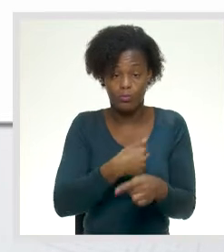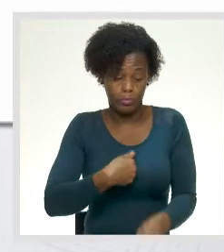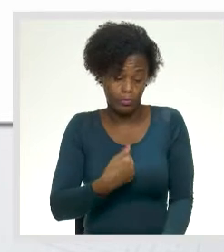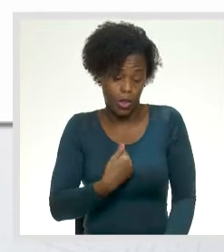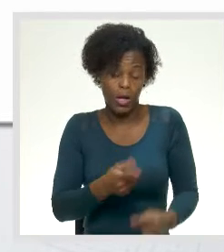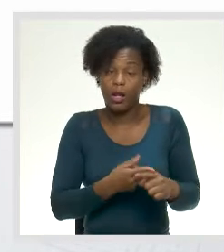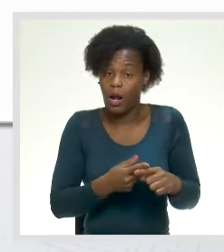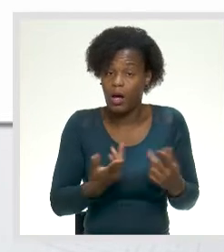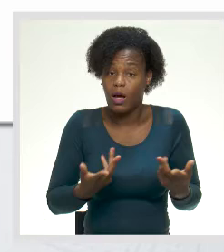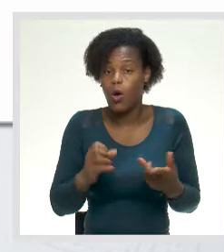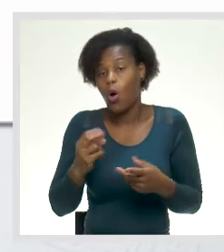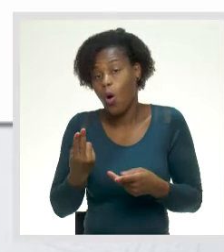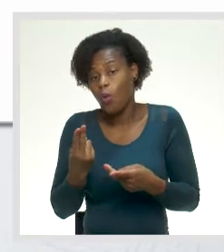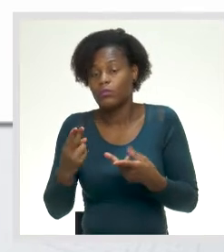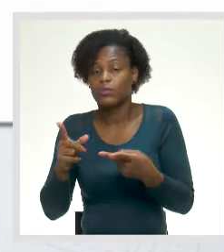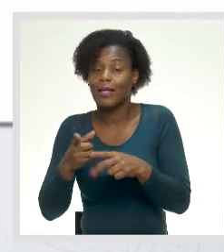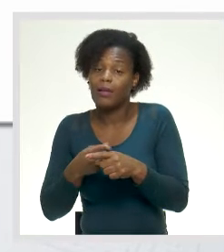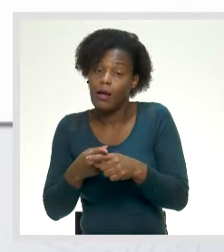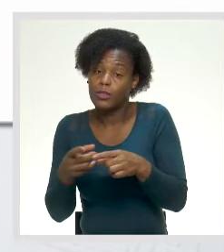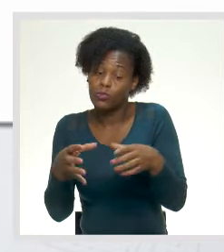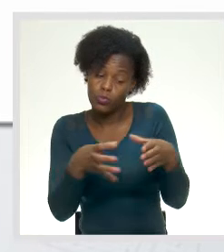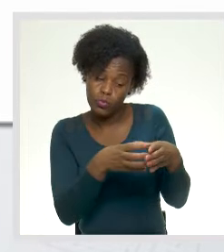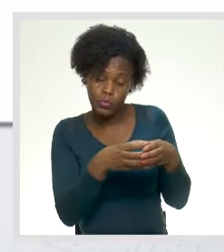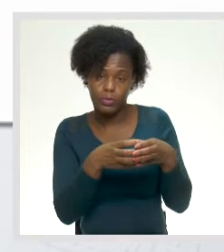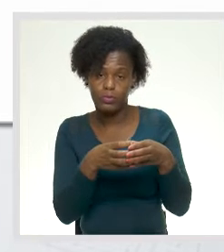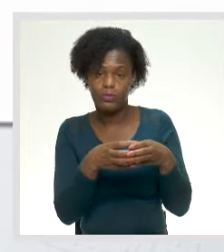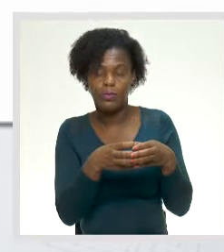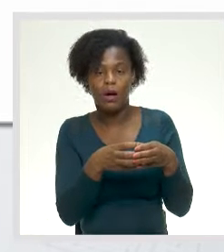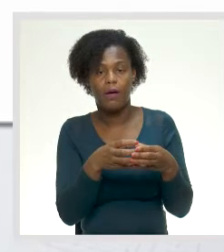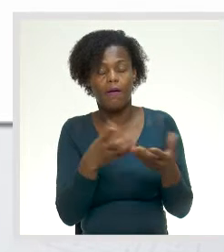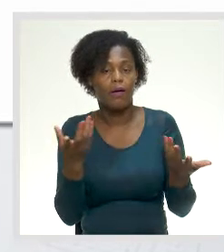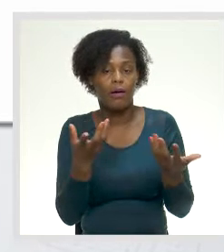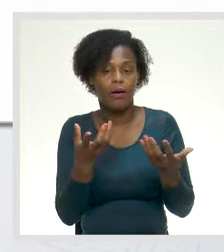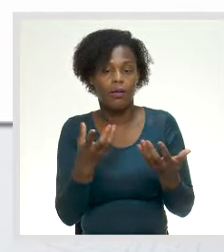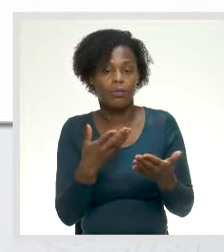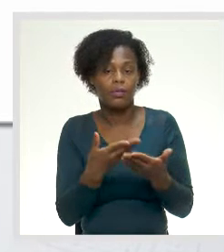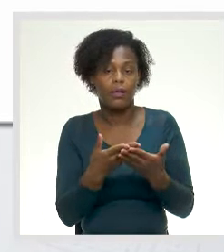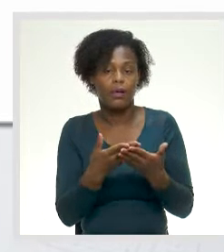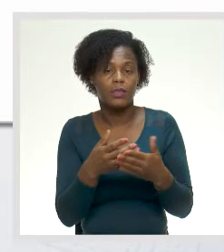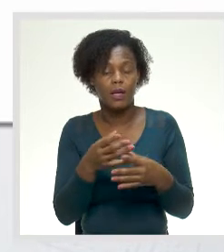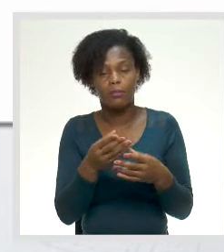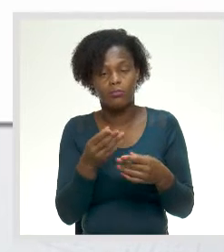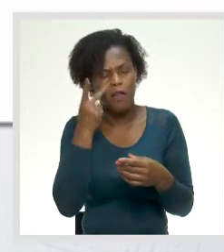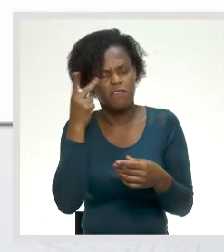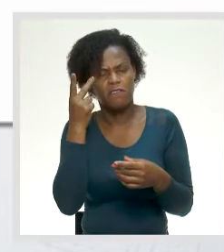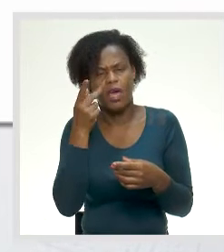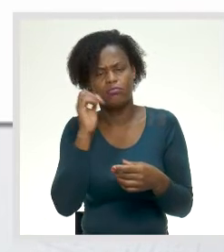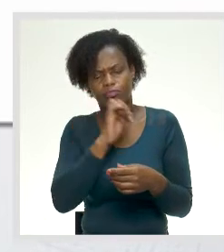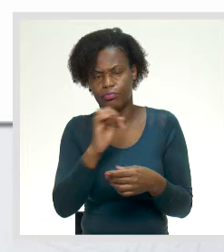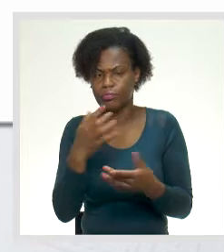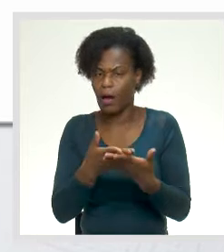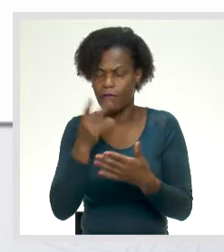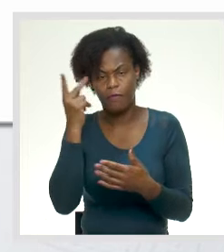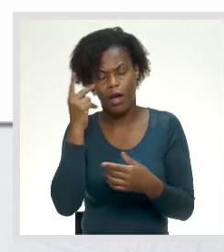próprios interesses, quer de interesses comuns, assegurando a sua subsistência.